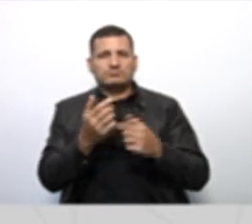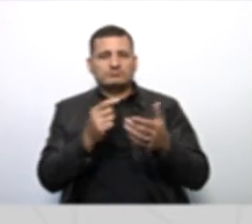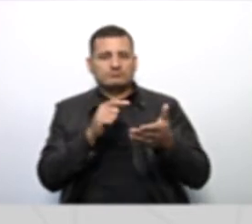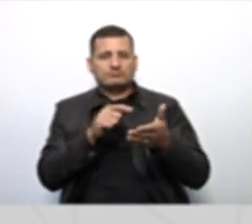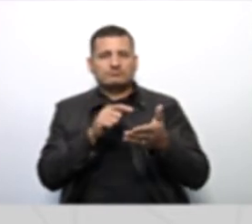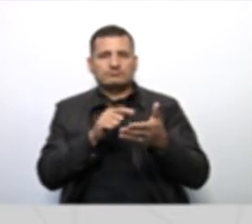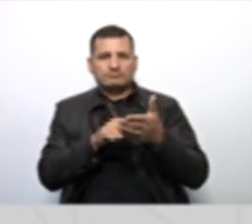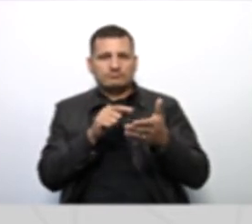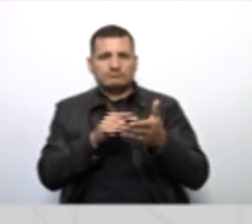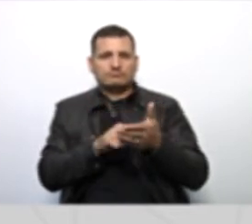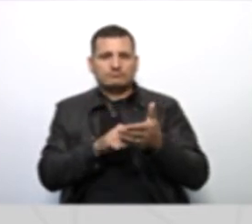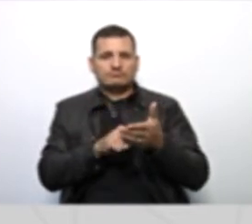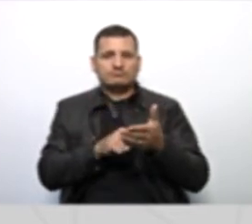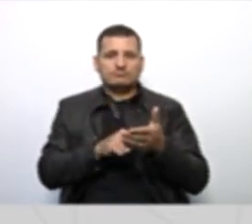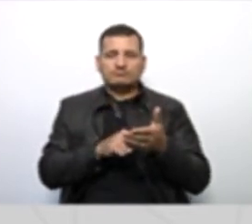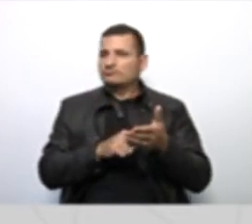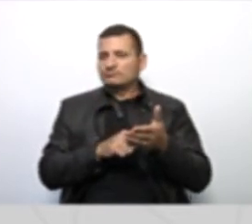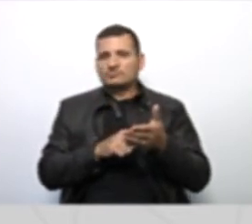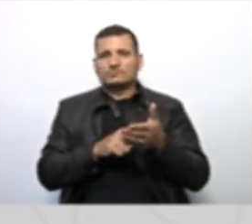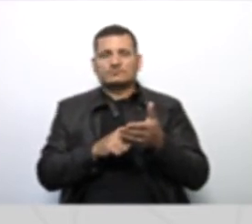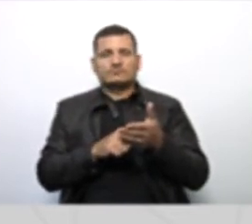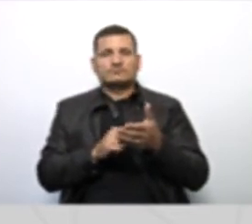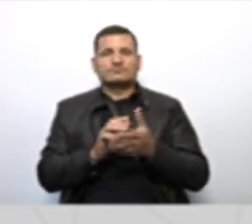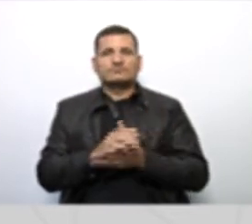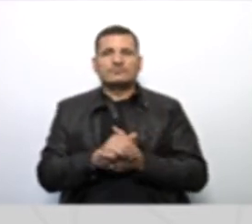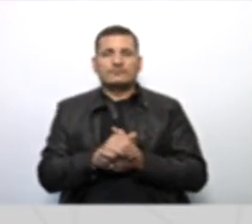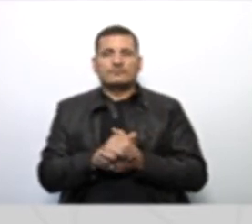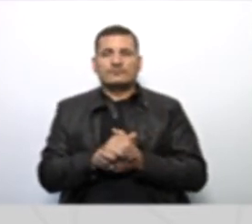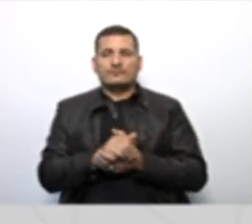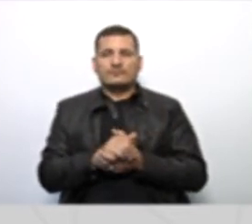isso é feito através dessas bibliotecas.